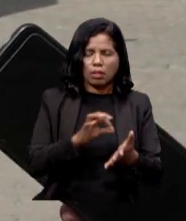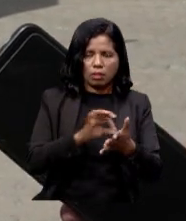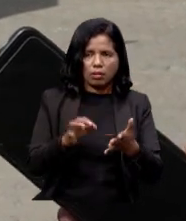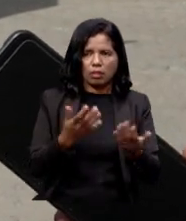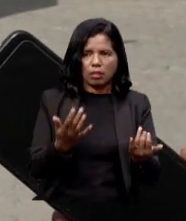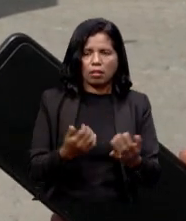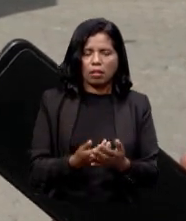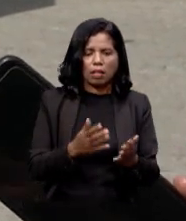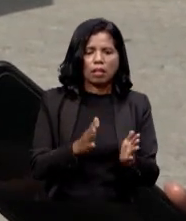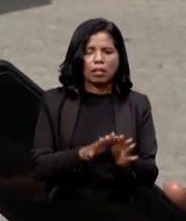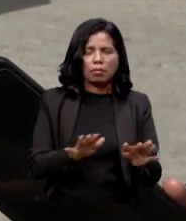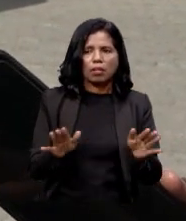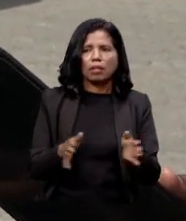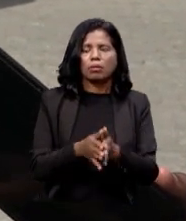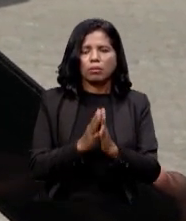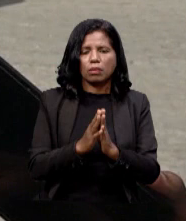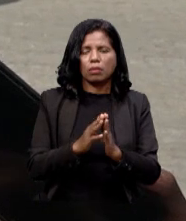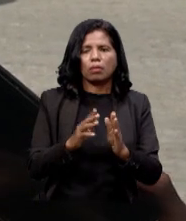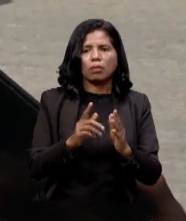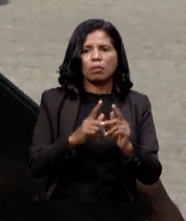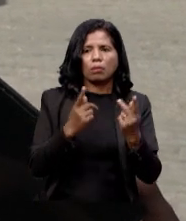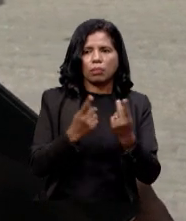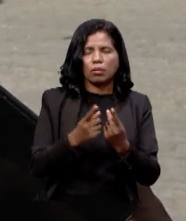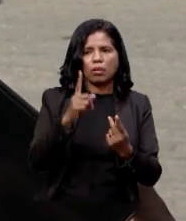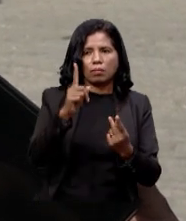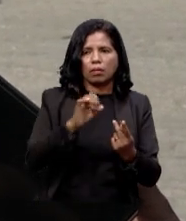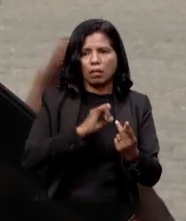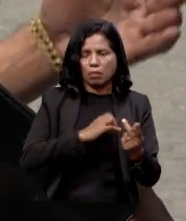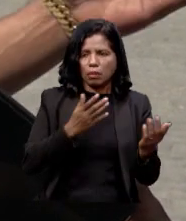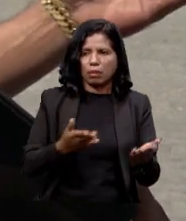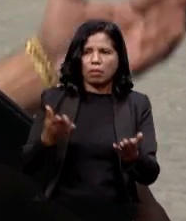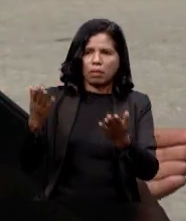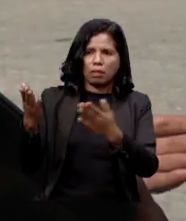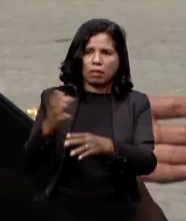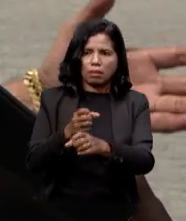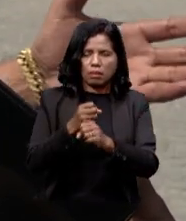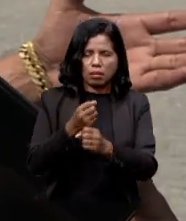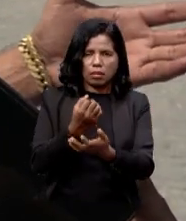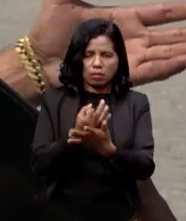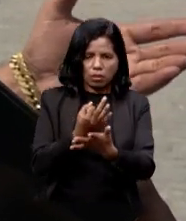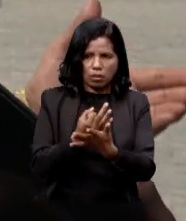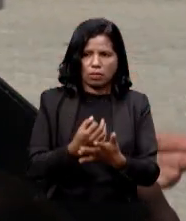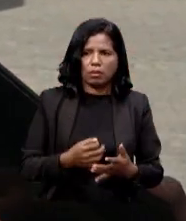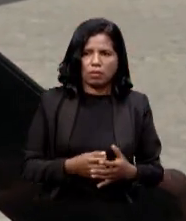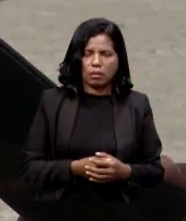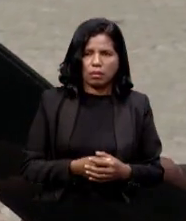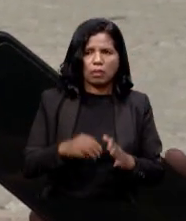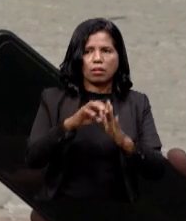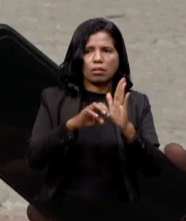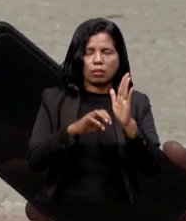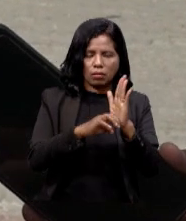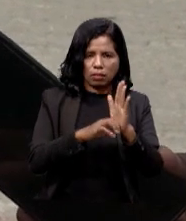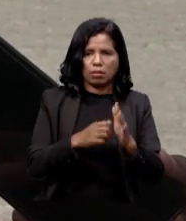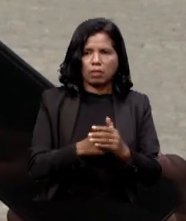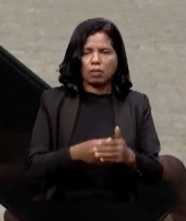que ne husu den kata cupom ne be ne den lá cupom há uma bahata mané. Antara labaran ini simulir itu, orang komunia struktur helara antara labaran